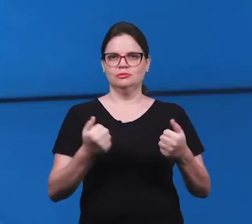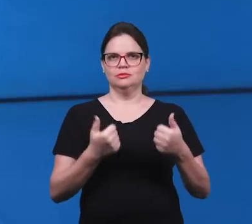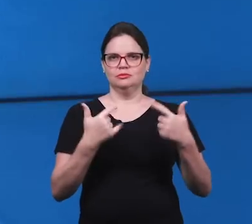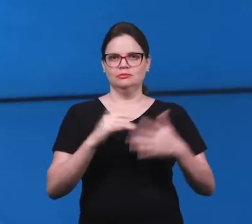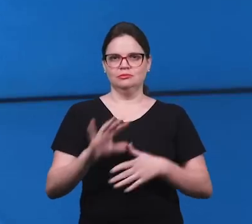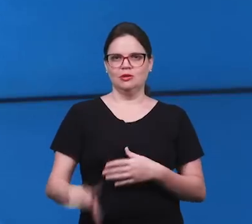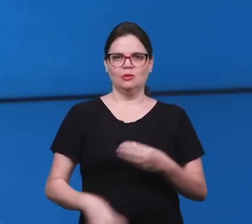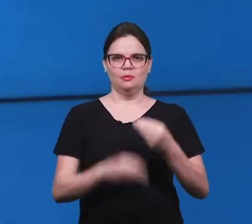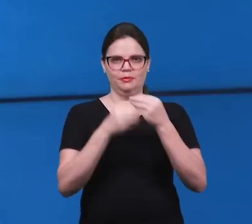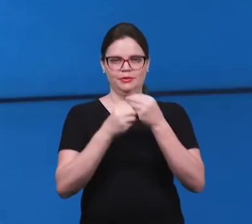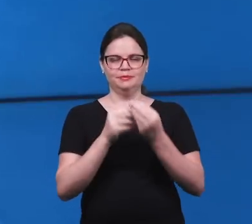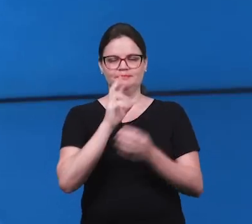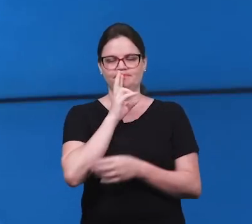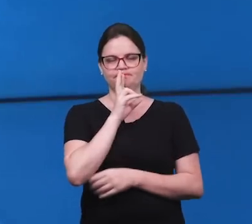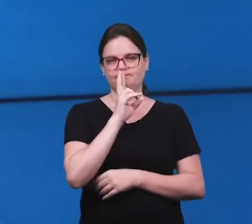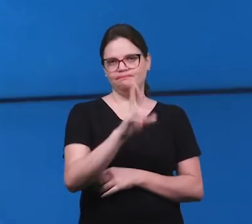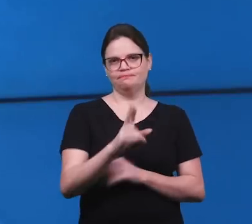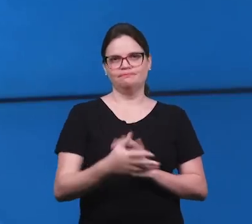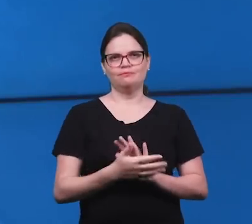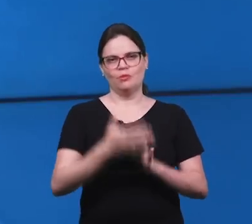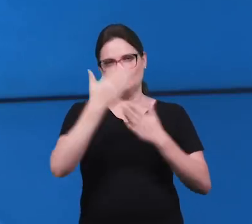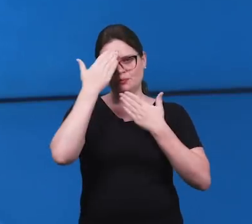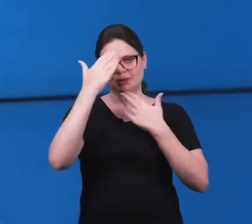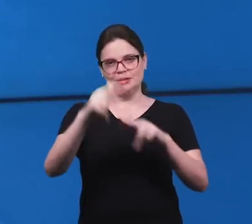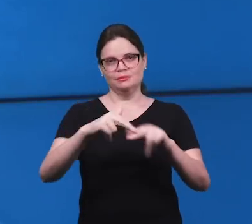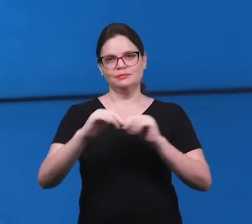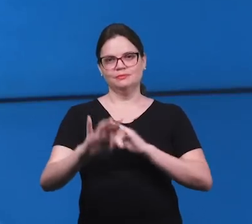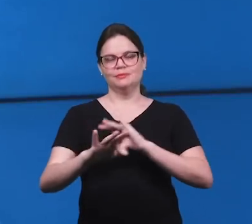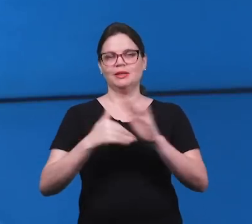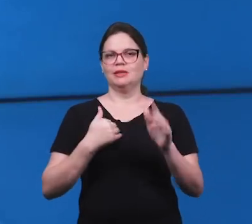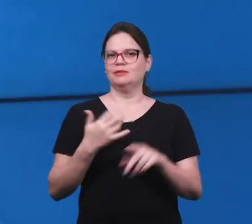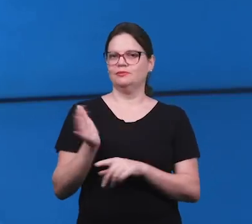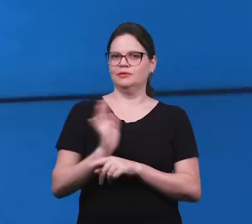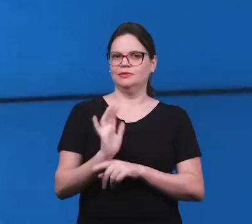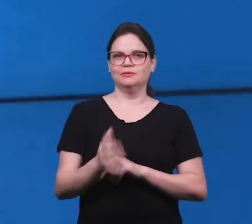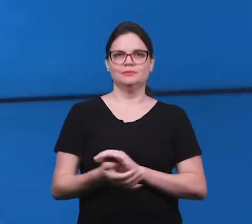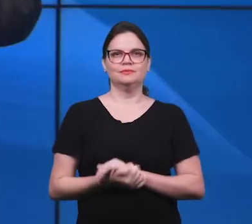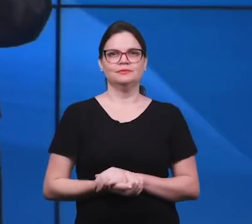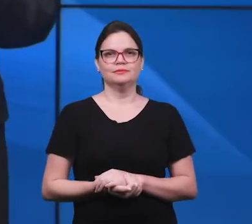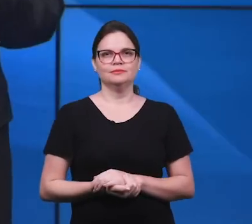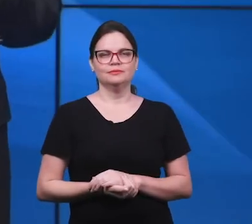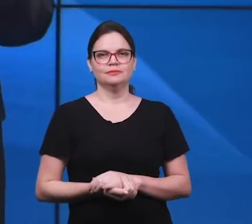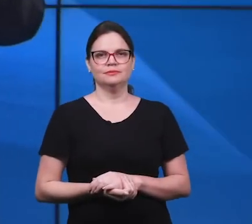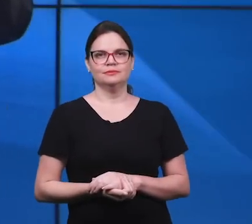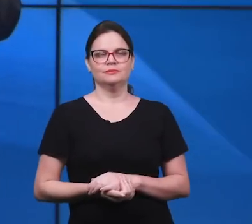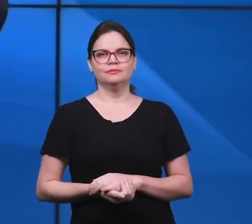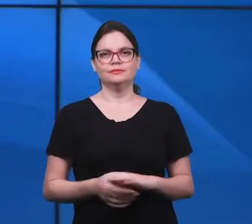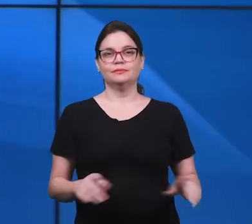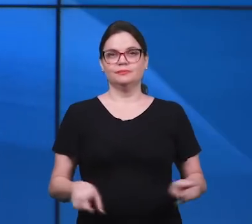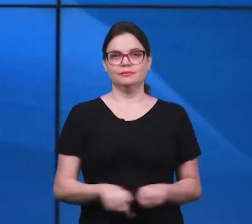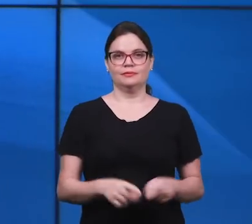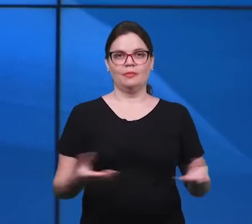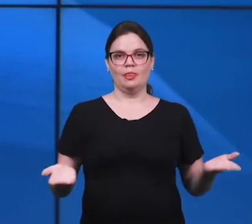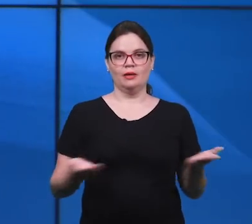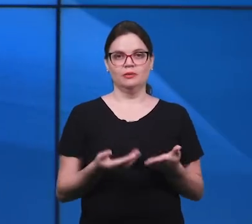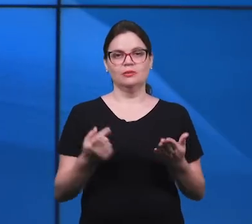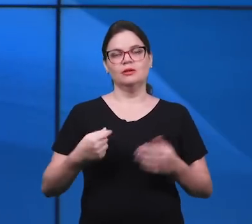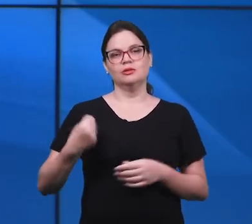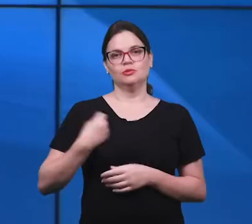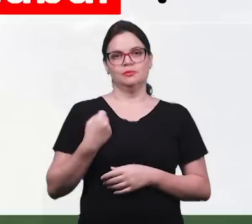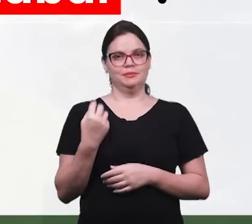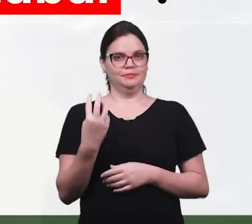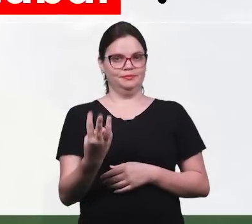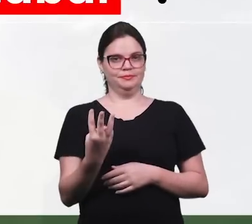né, a resposta à pergunta. Obrigado pela sua participação, Tiago. Muito bem, irmãos, vamos agora à terceira